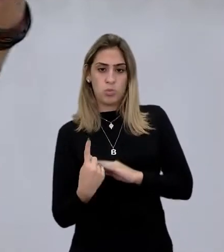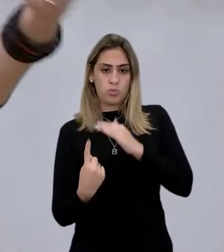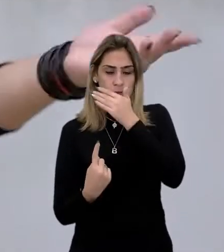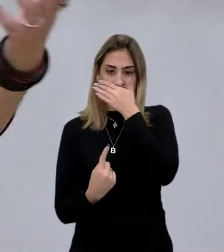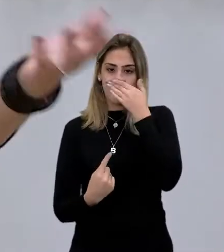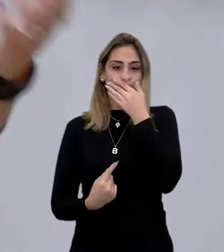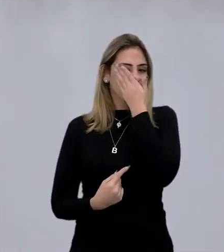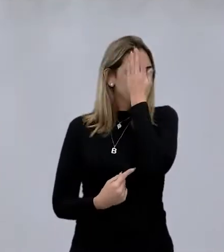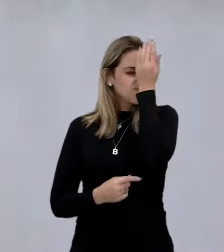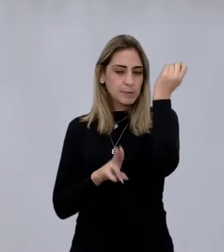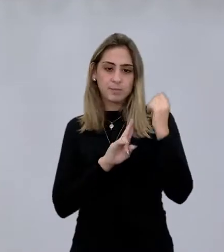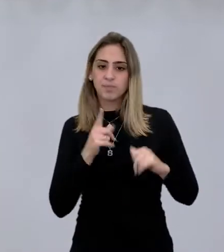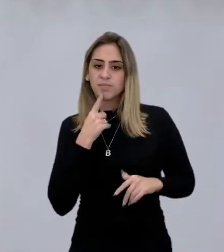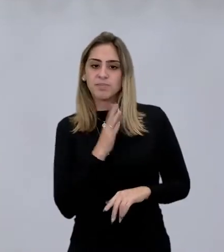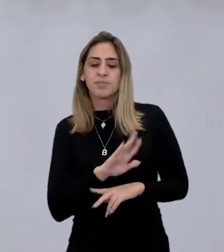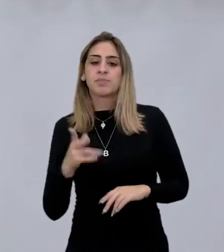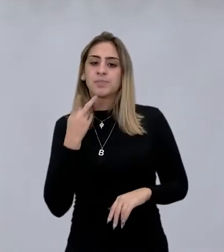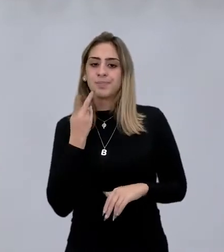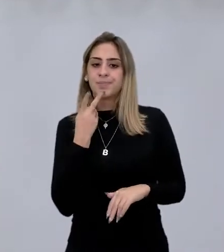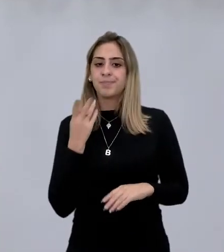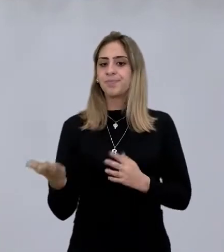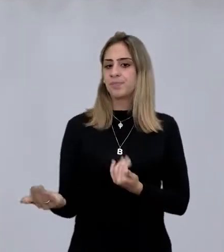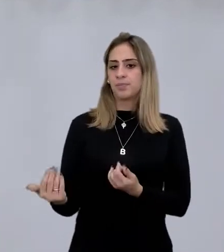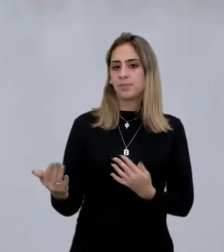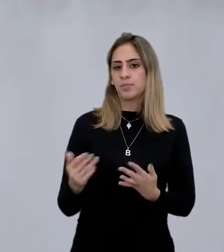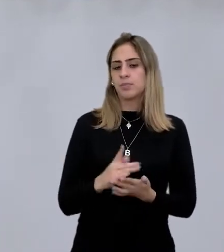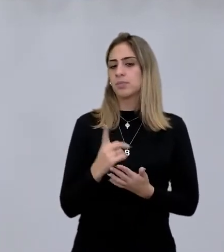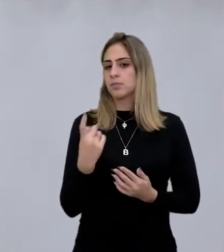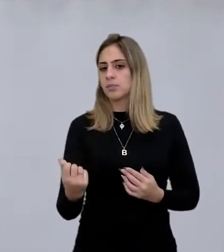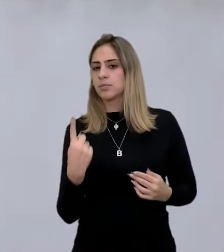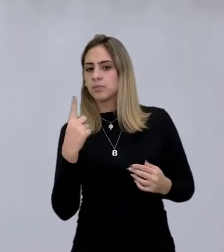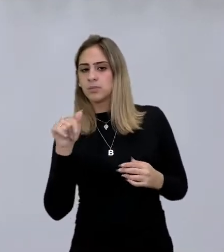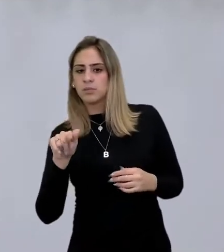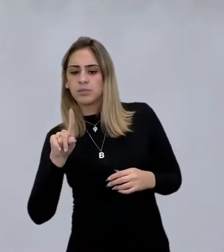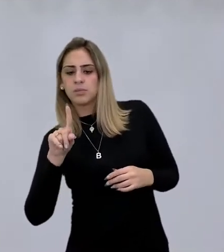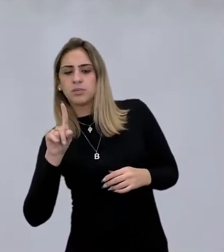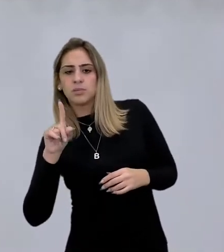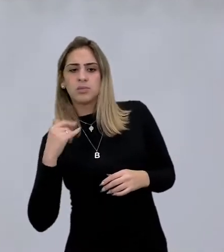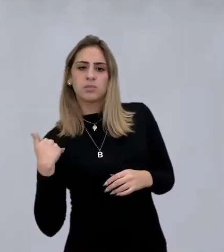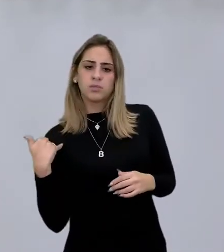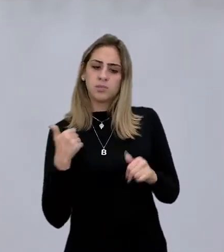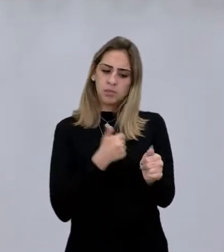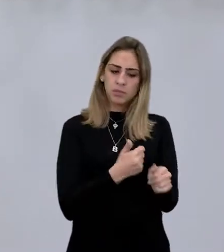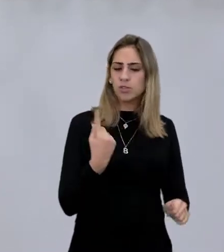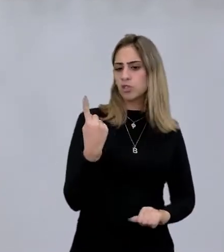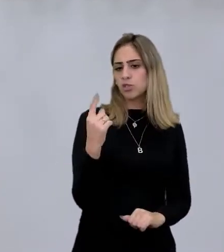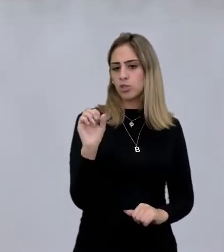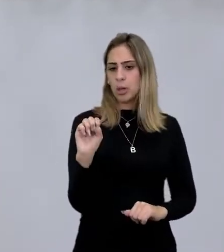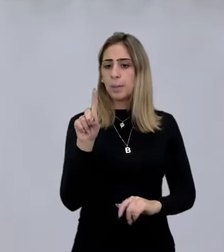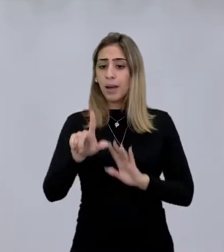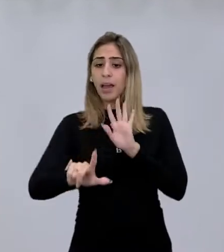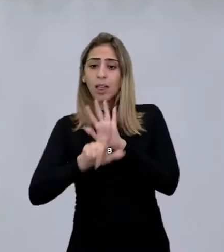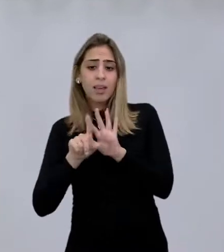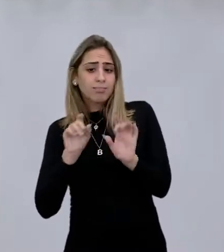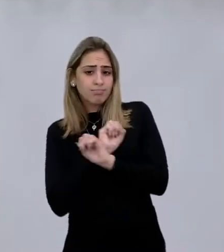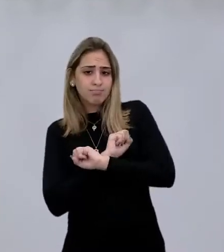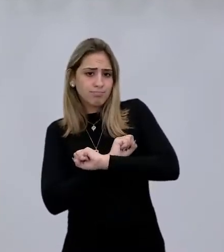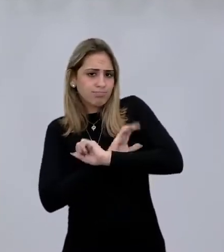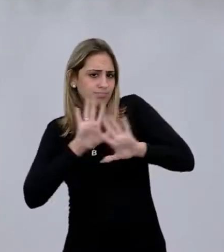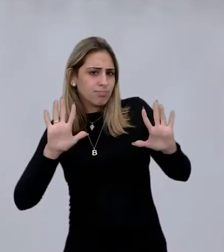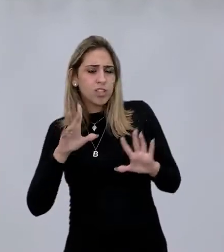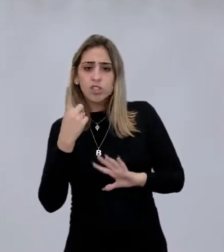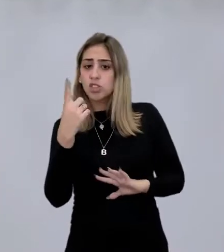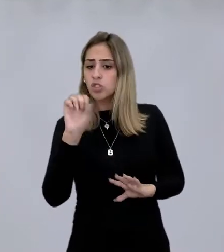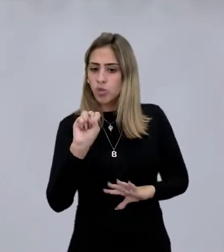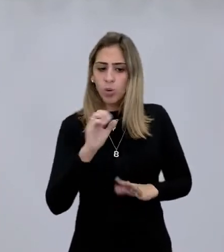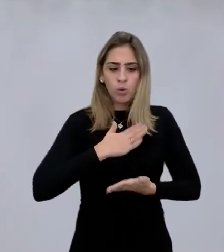tô falando de crianças, eu tô falando de gente, tipo, adolescentes, 16, 17 anos, né, próximo aos 18. Mas a lei é muito clara,